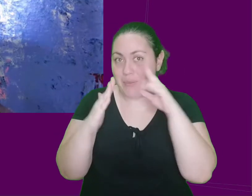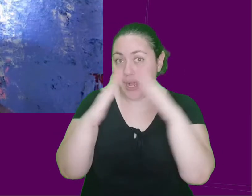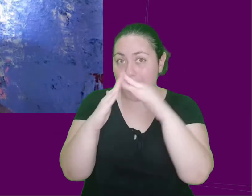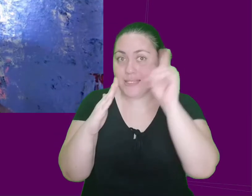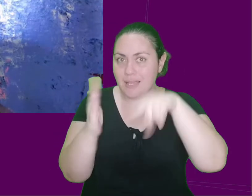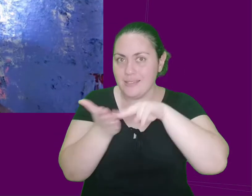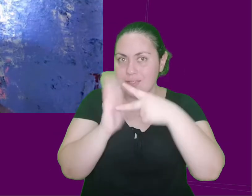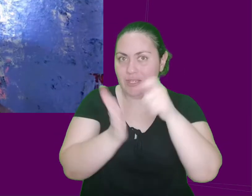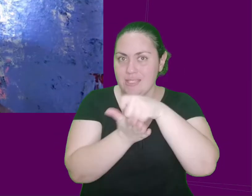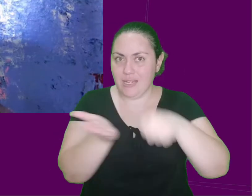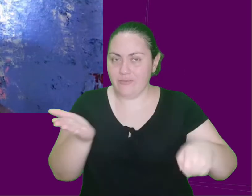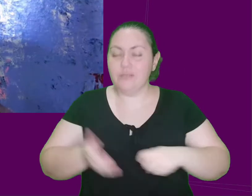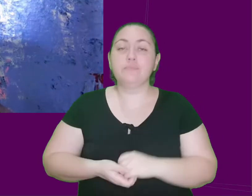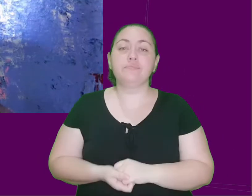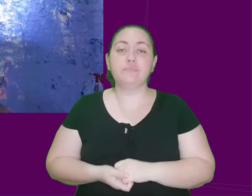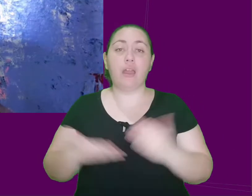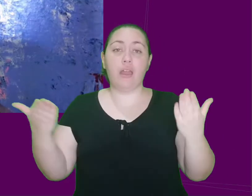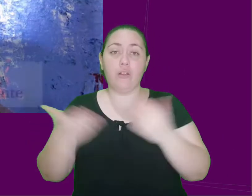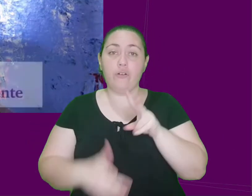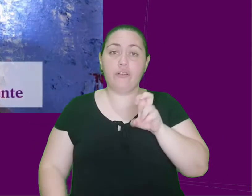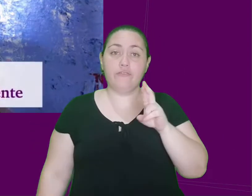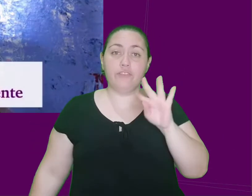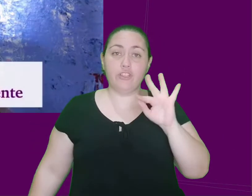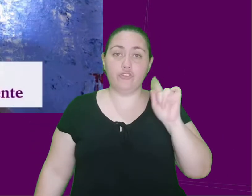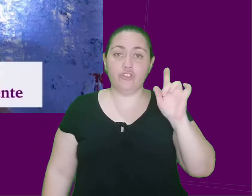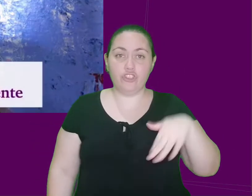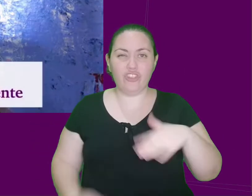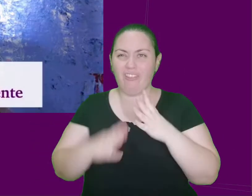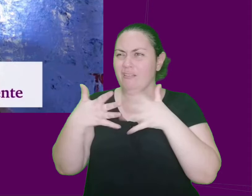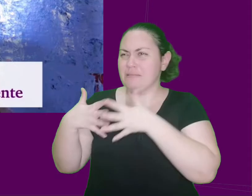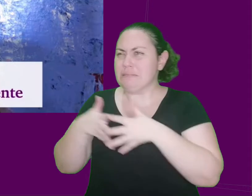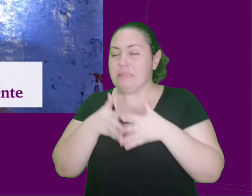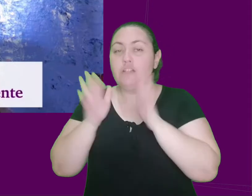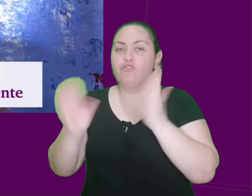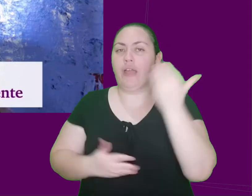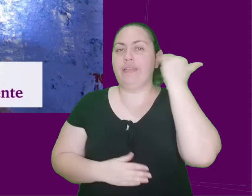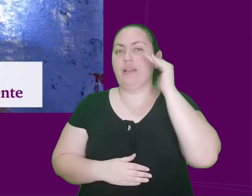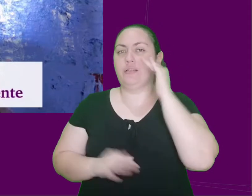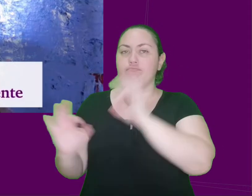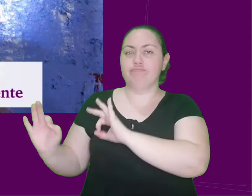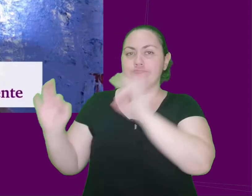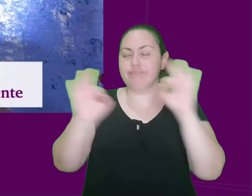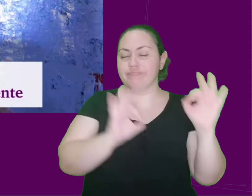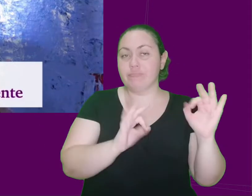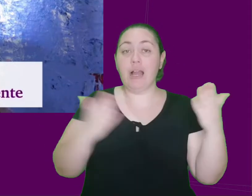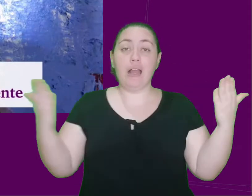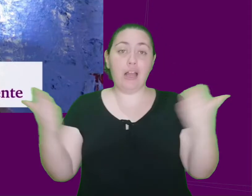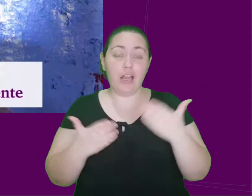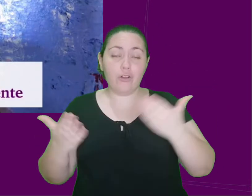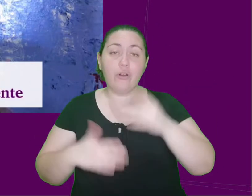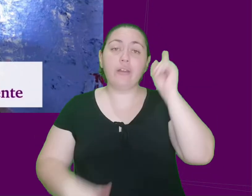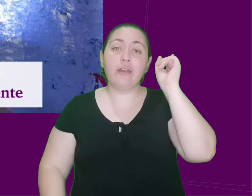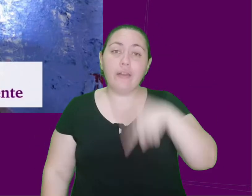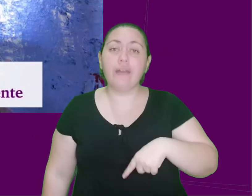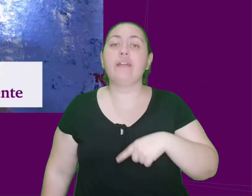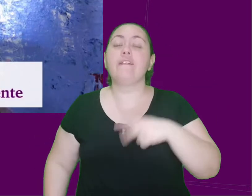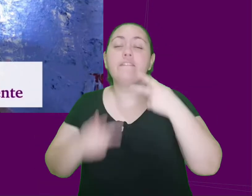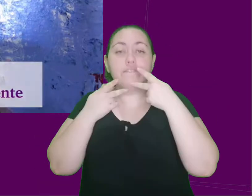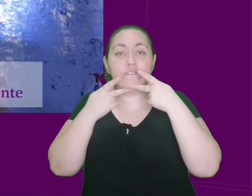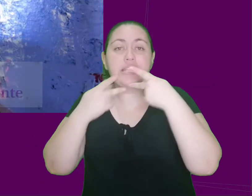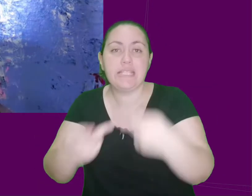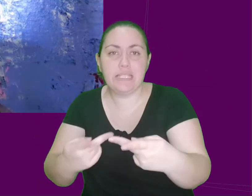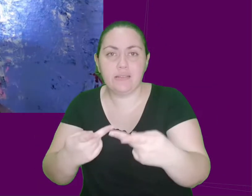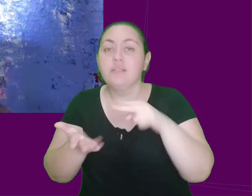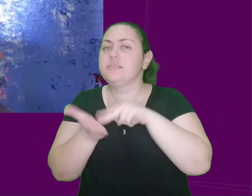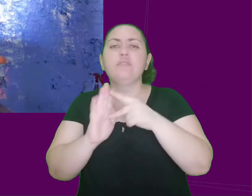a vertigem já está consolidada. O sétimo conto seria a visita. Nesse conto, o sujeito está dentro da casa e com isso passa